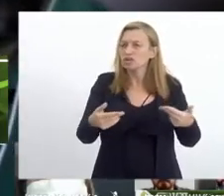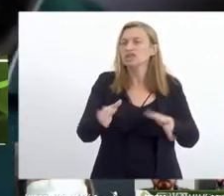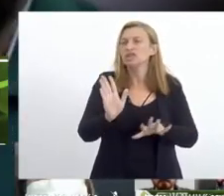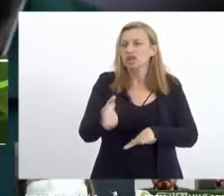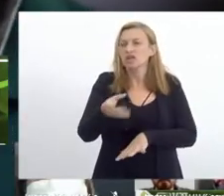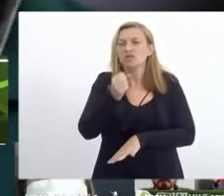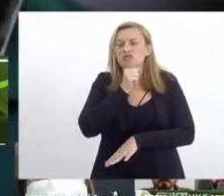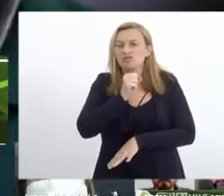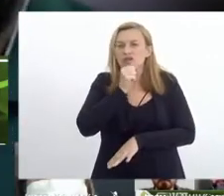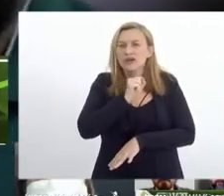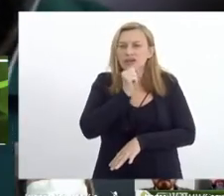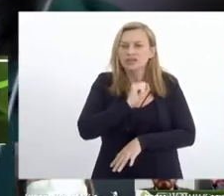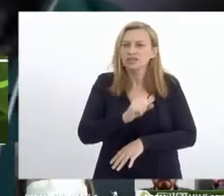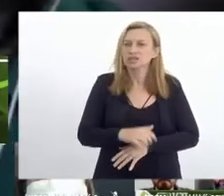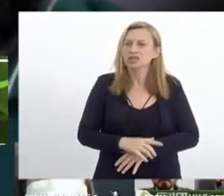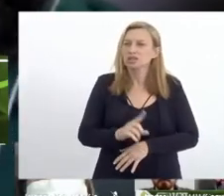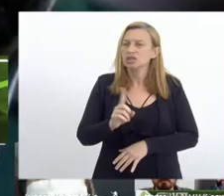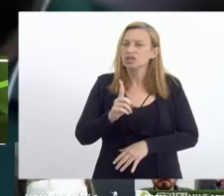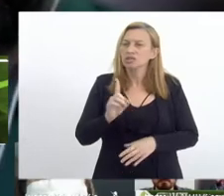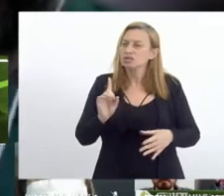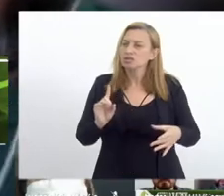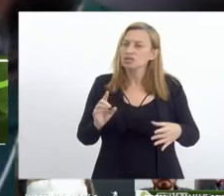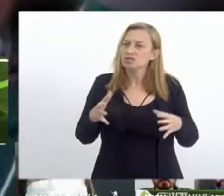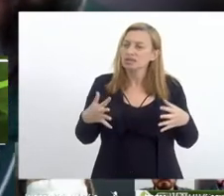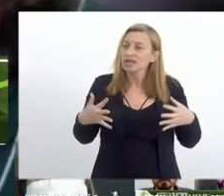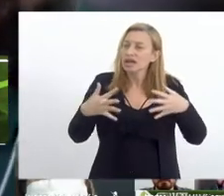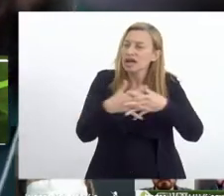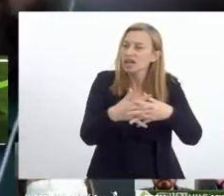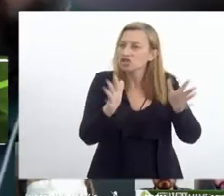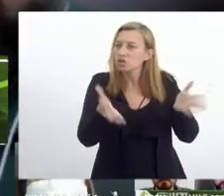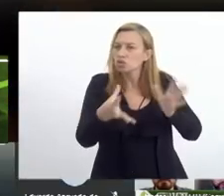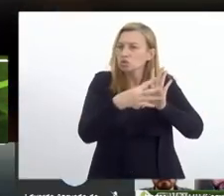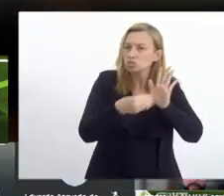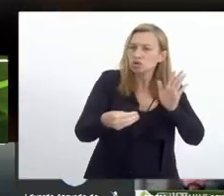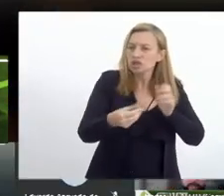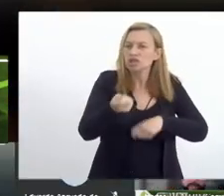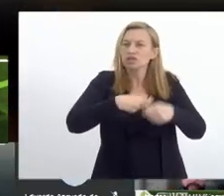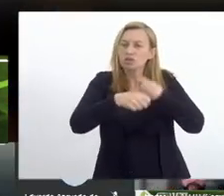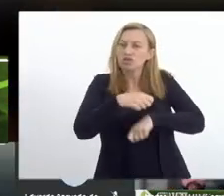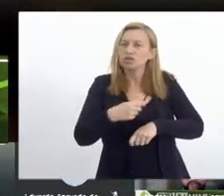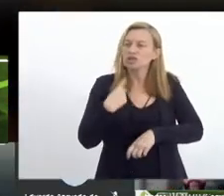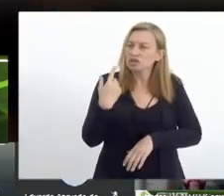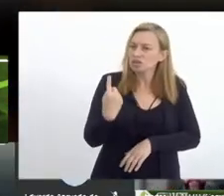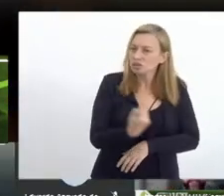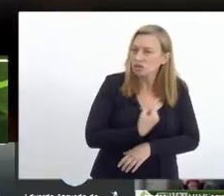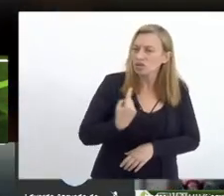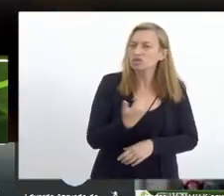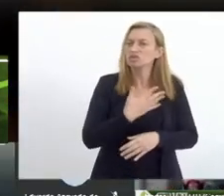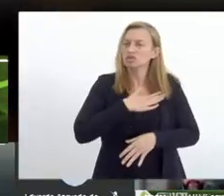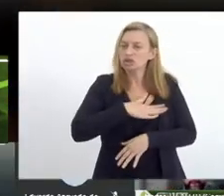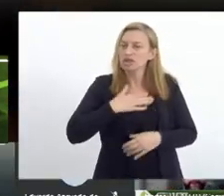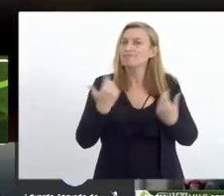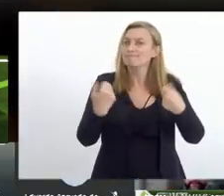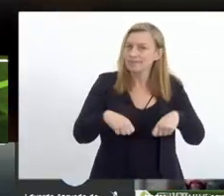antigas e não se enquadram hoje nos modelos de negócios que a gente gostaria e que a gente precisa.